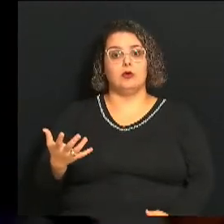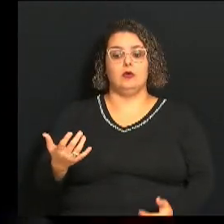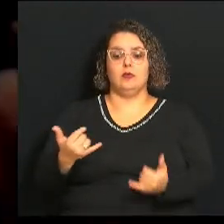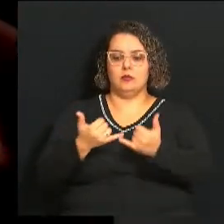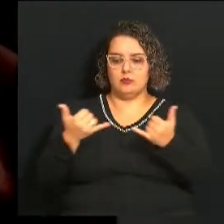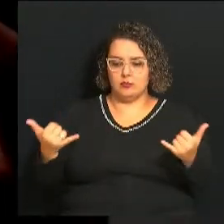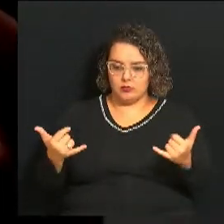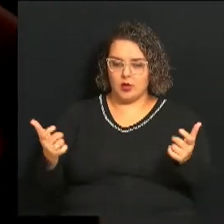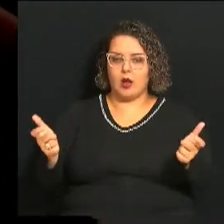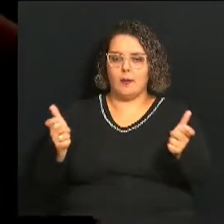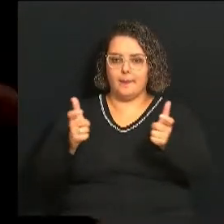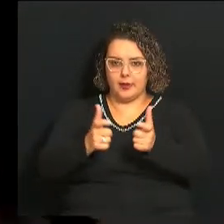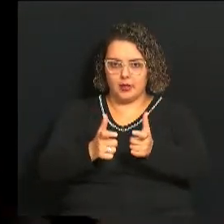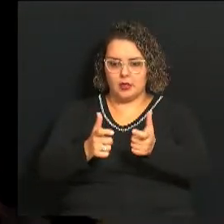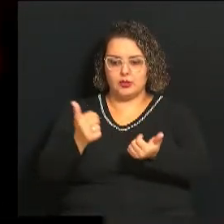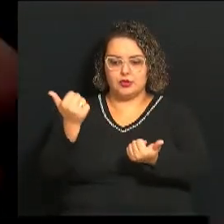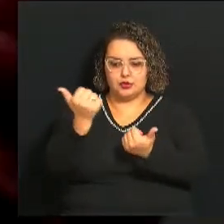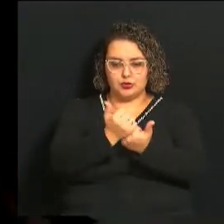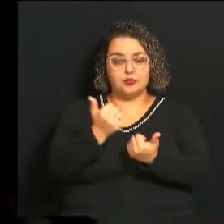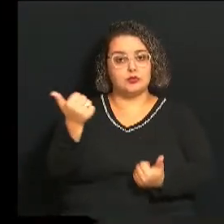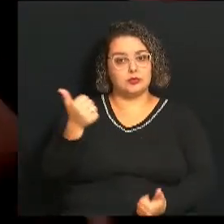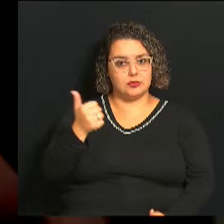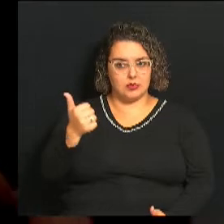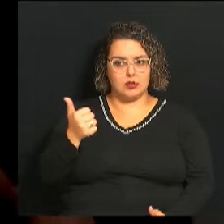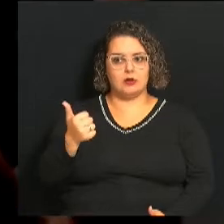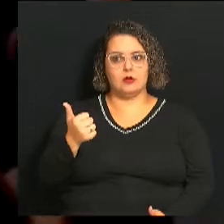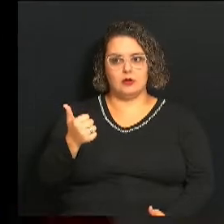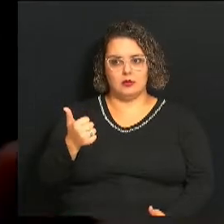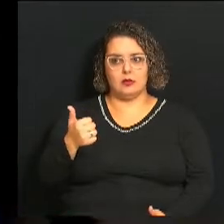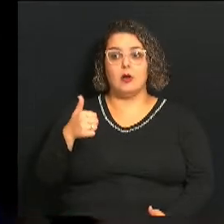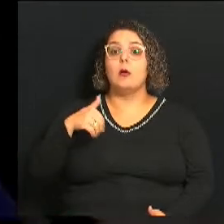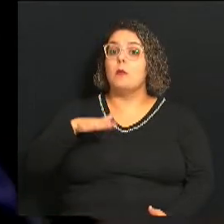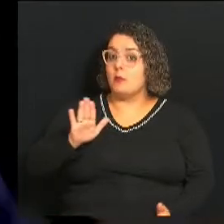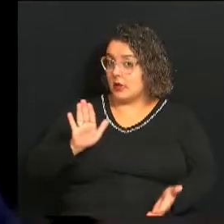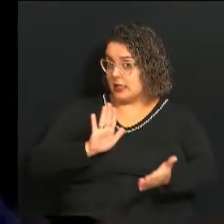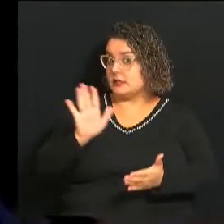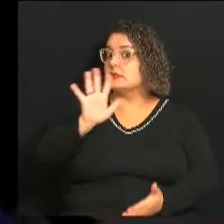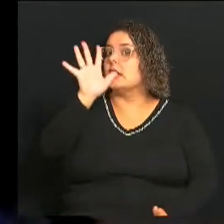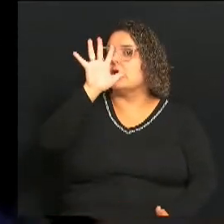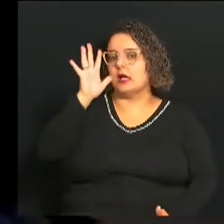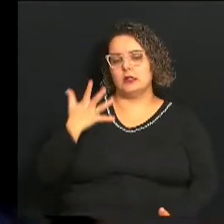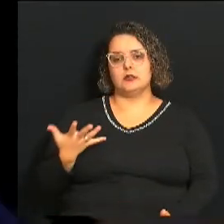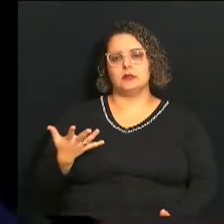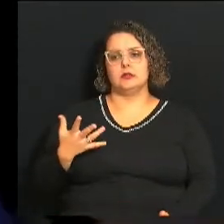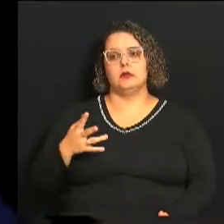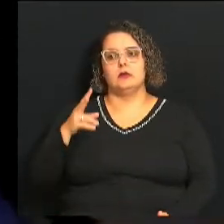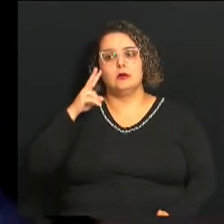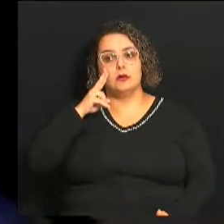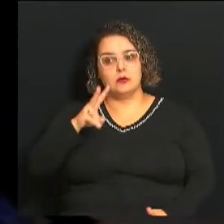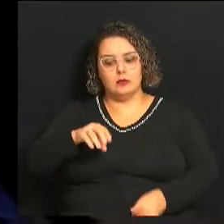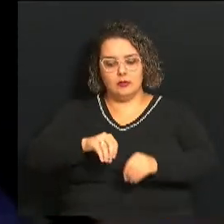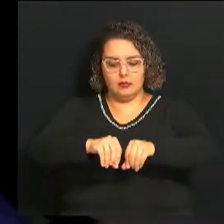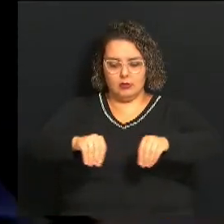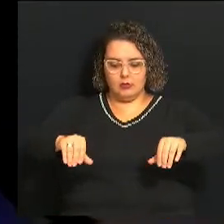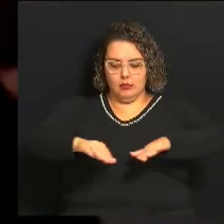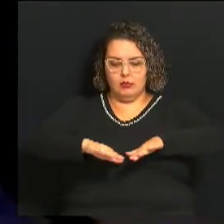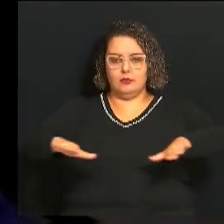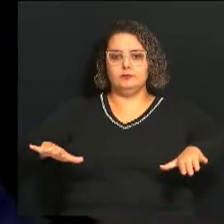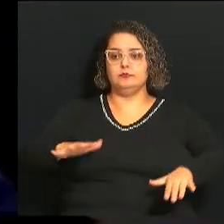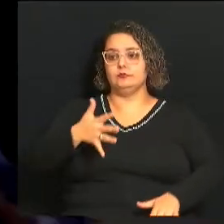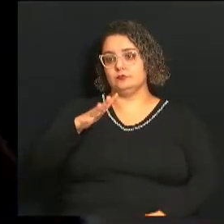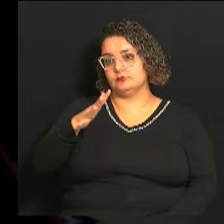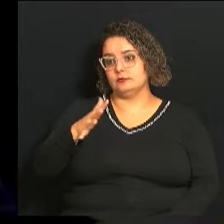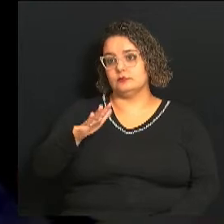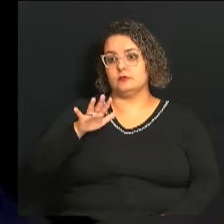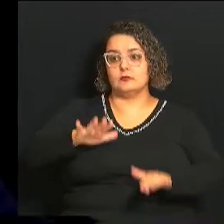que substituiu a primária, ela é bem mais cara que a primária. E quando a gente olha para a subterrânea, ela custa em torno, né? Depende